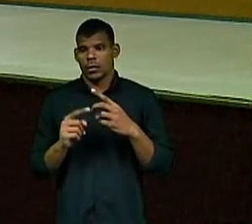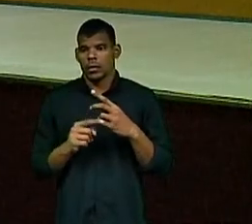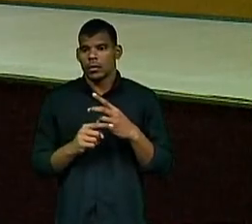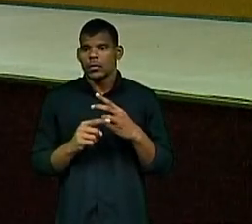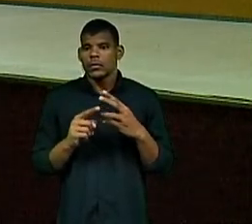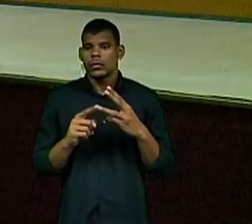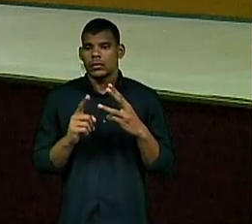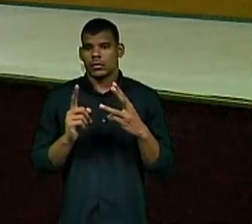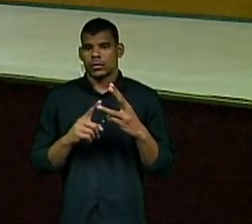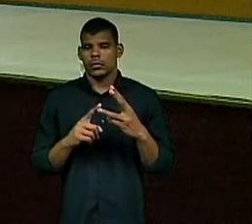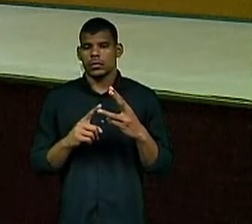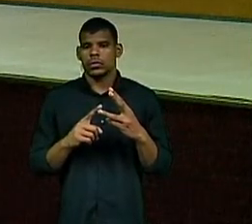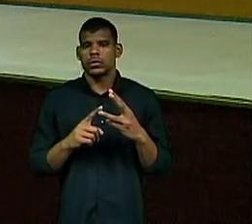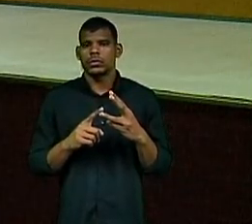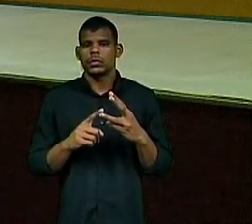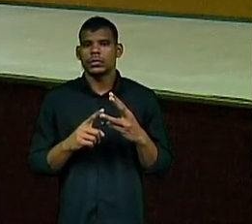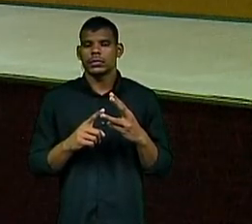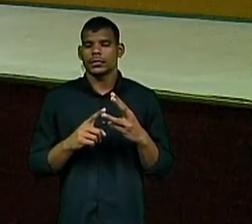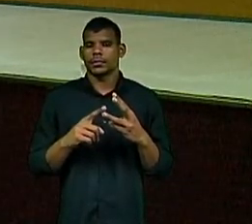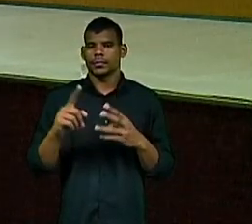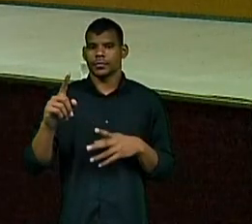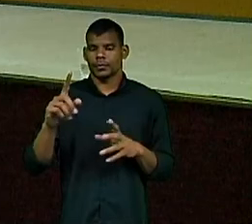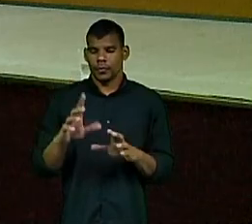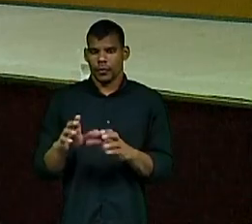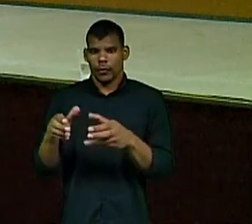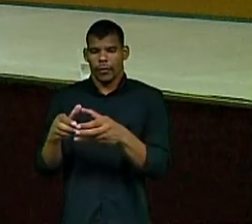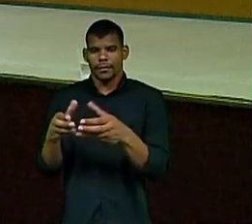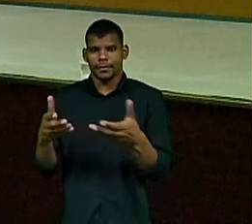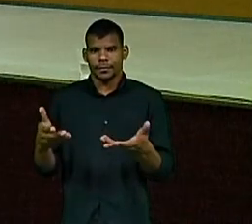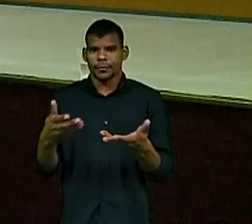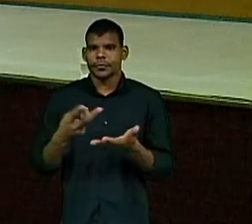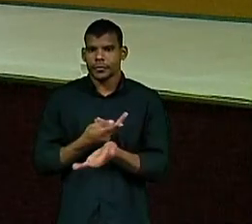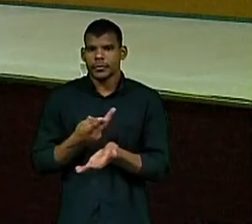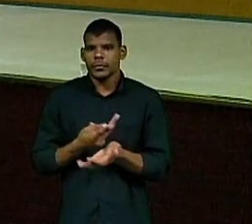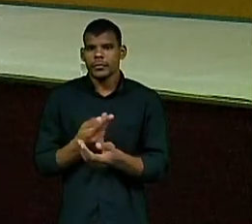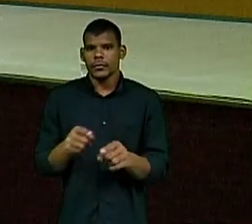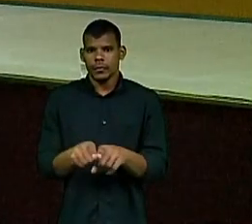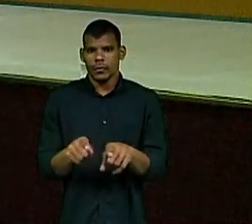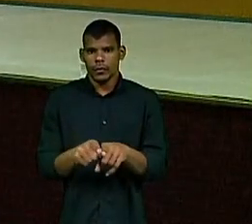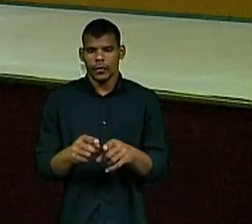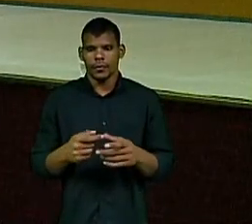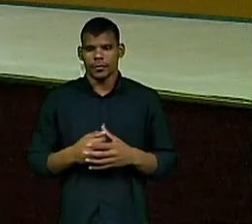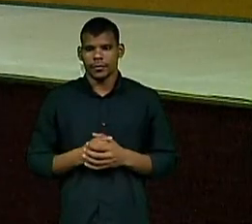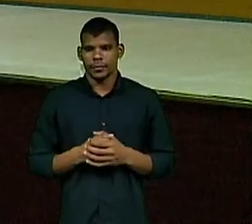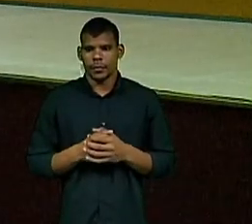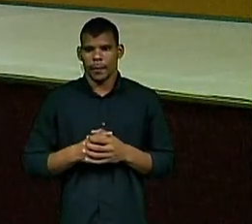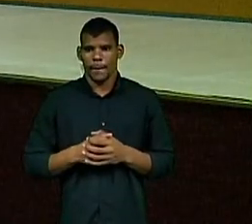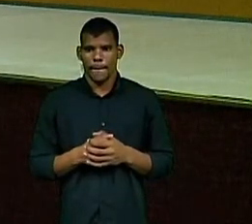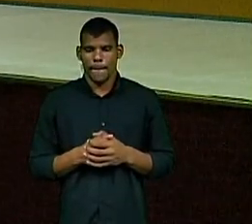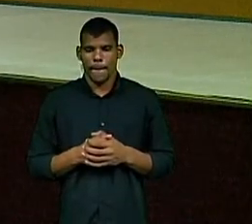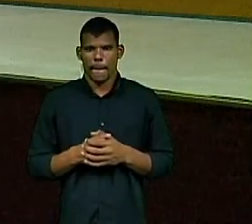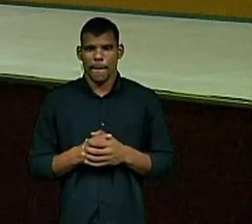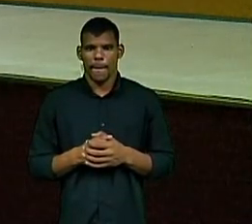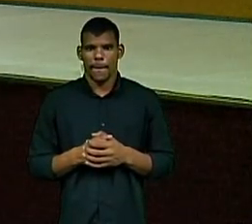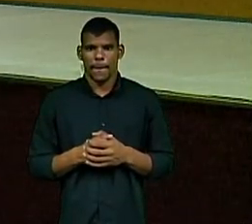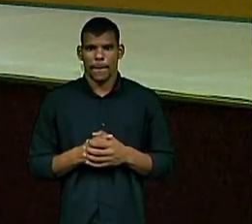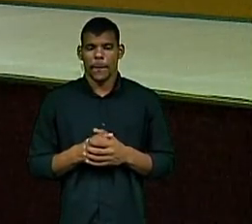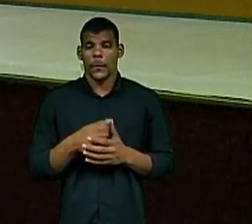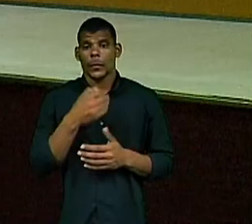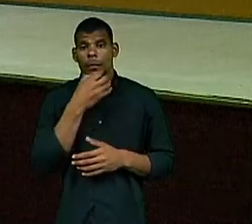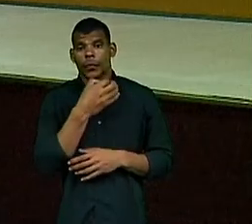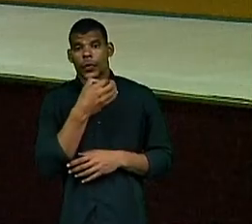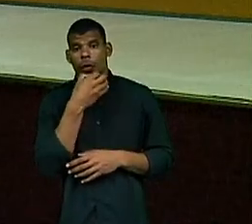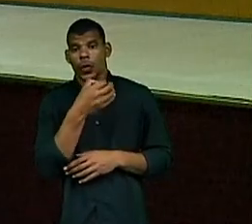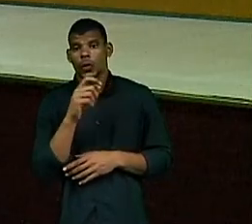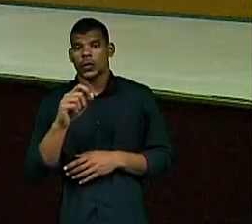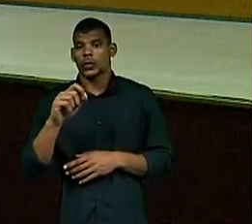das luzes né então também tá errado letra e o iluminismo e seu conjunto fazia um incisiva crítica ao